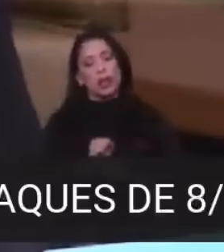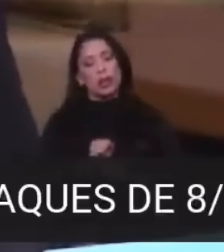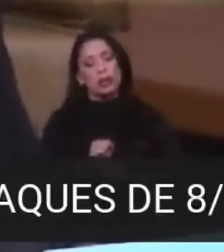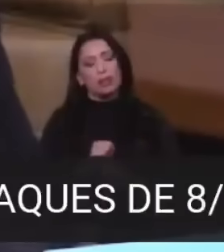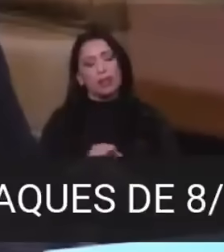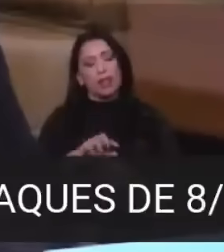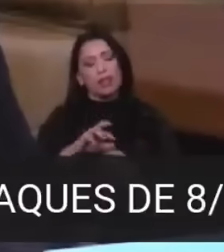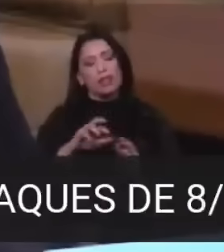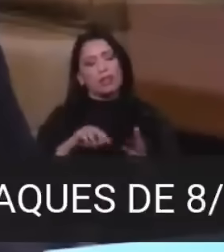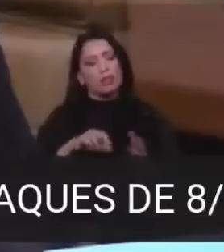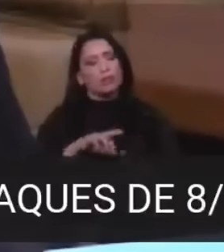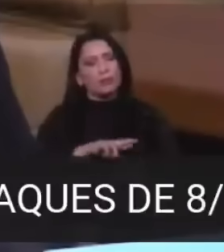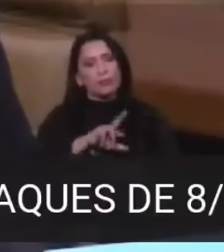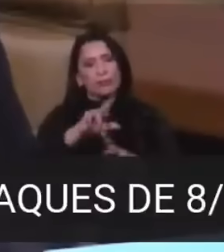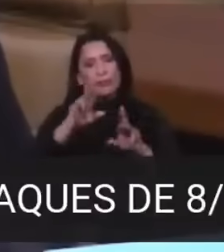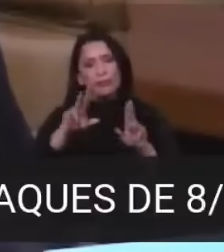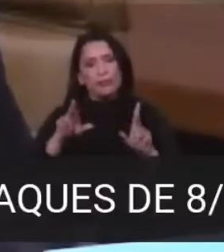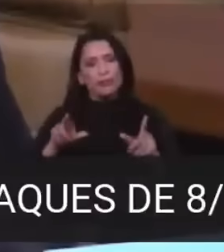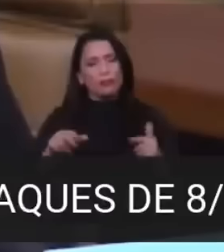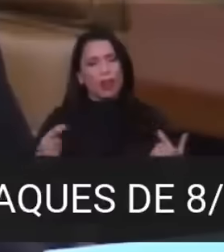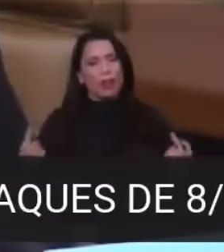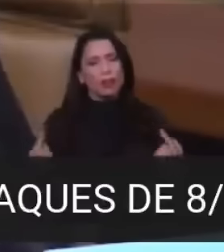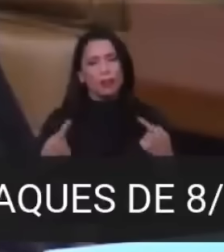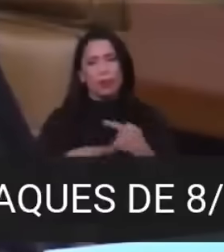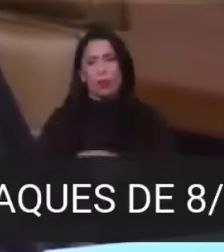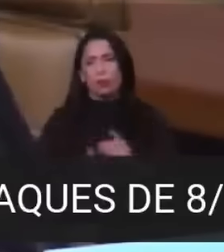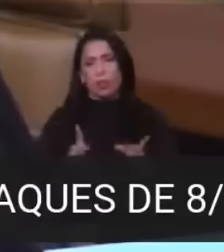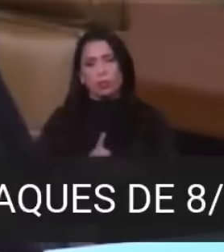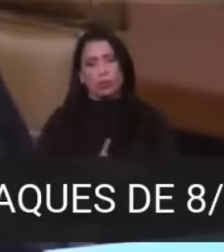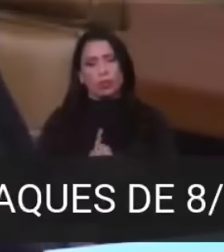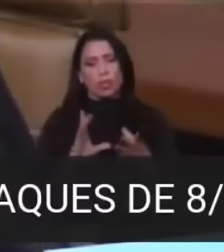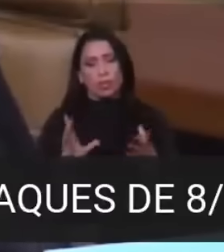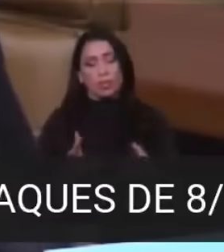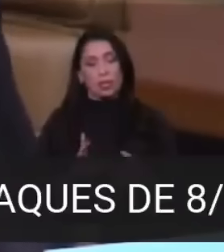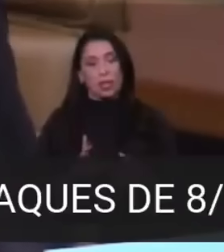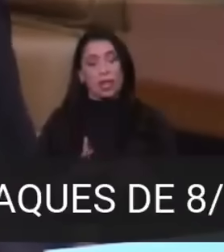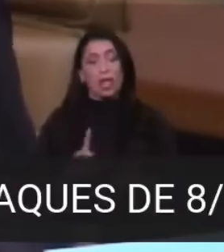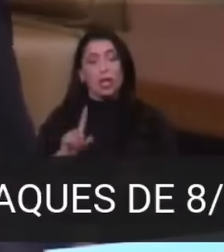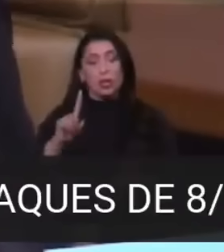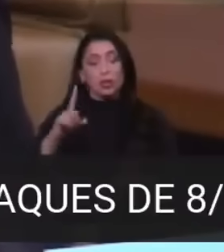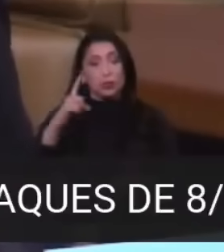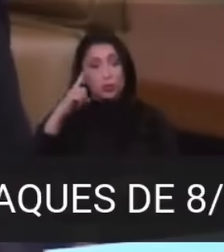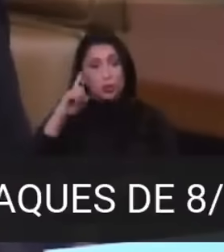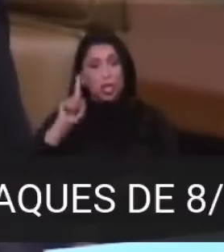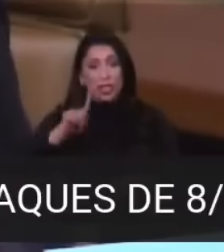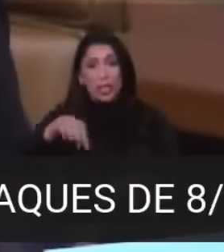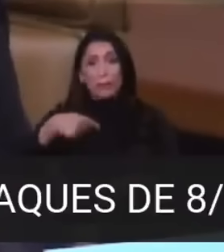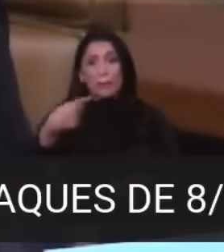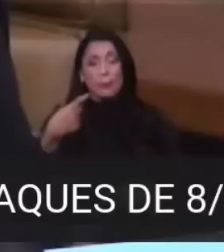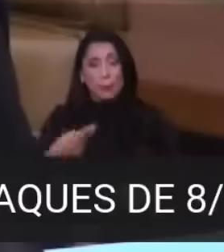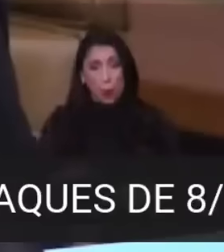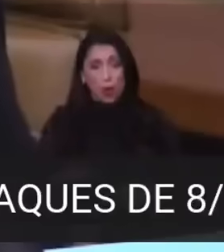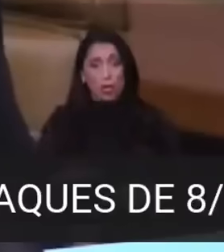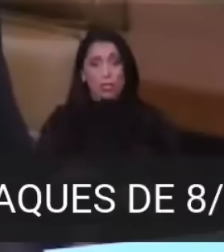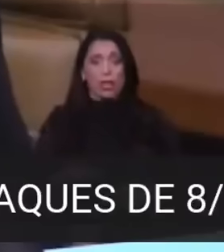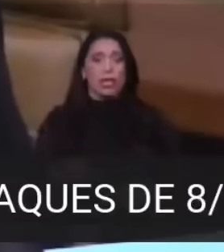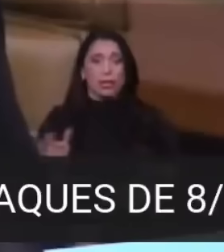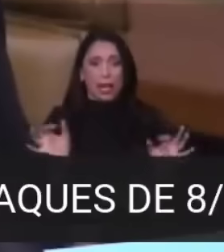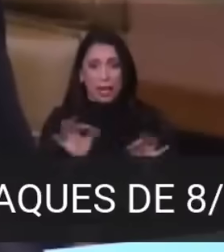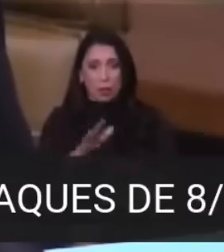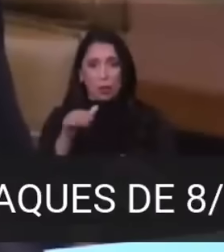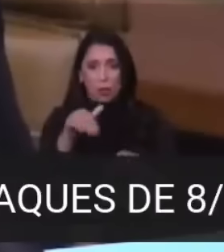diversos atos antidemocráticos nós tivemos no dia seguinte o segundo turno das eleições